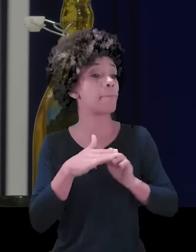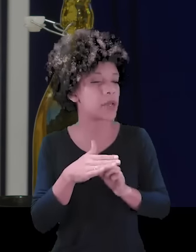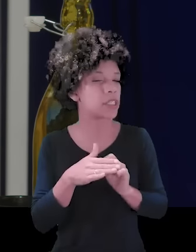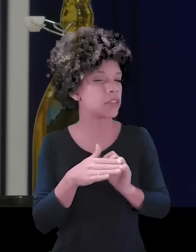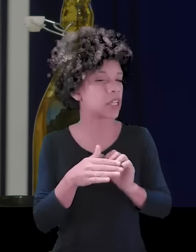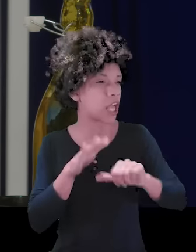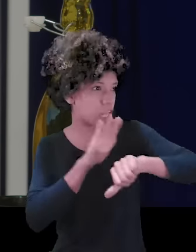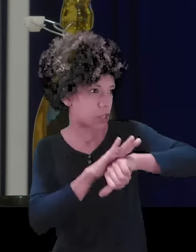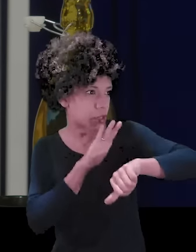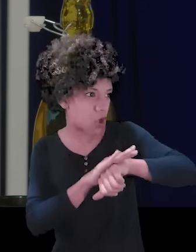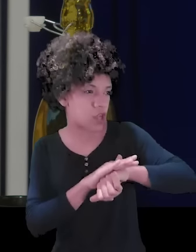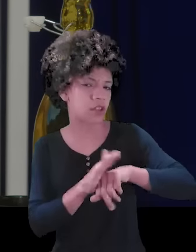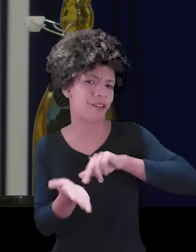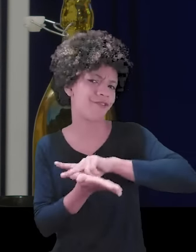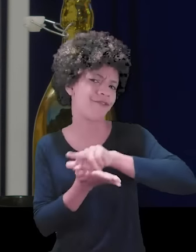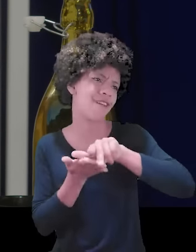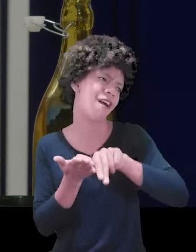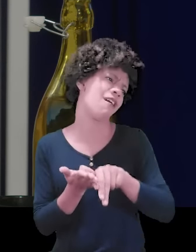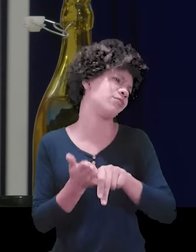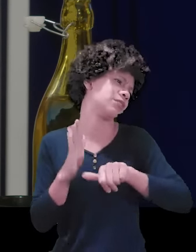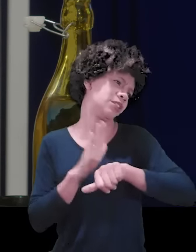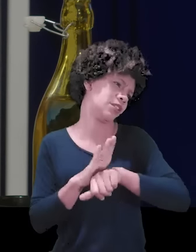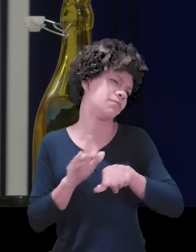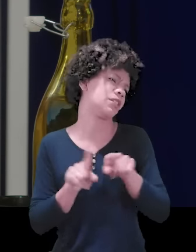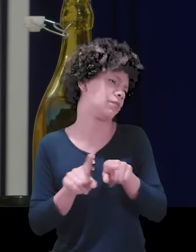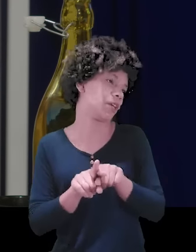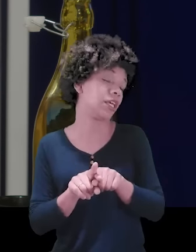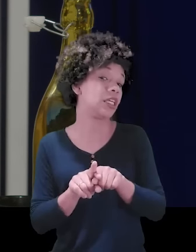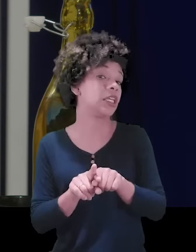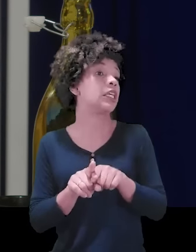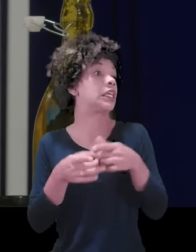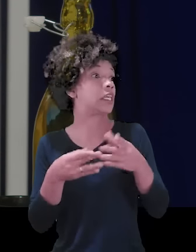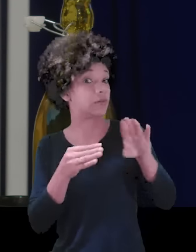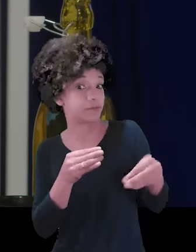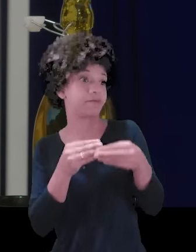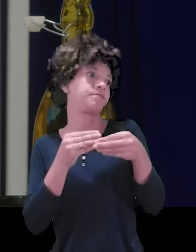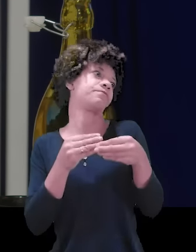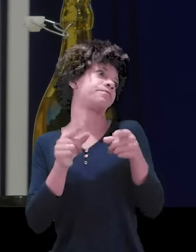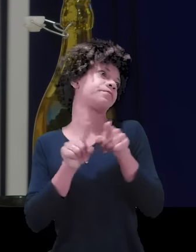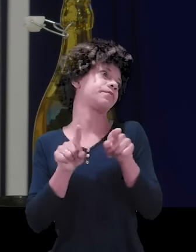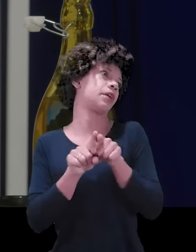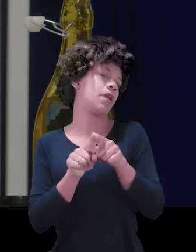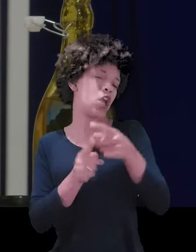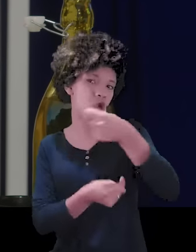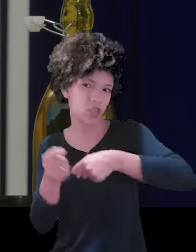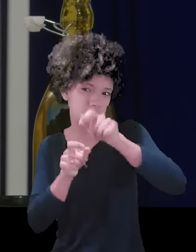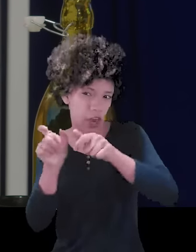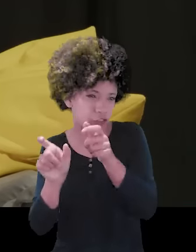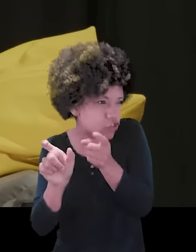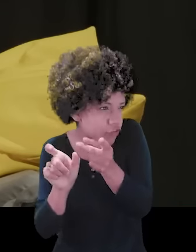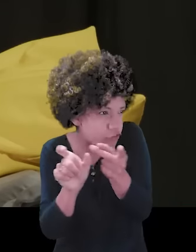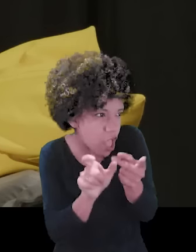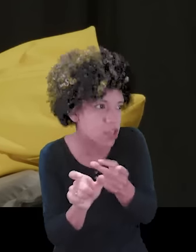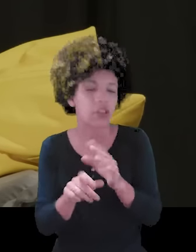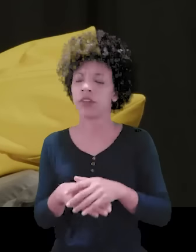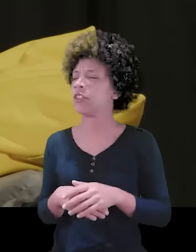criminosa que comete e vários tipos de crimes e entre eles vai ter também o tráfico de pessoas